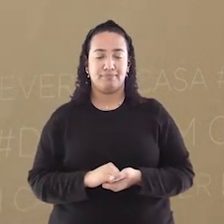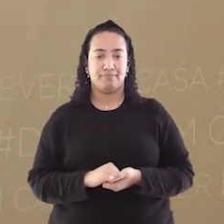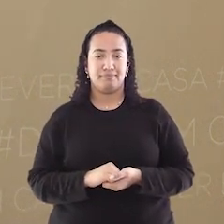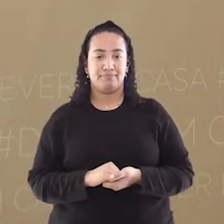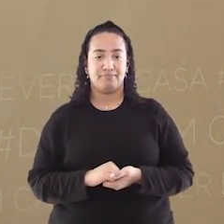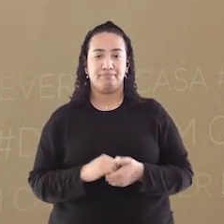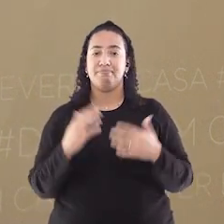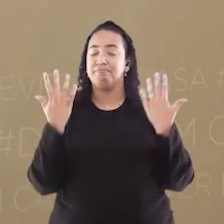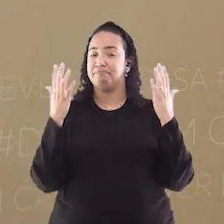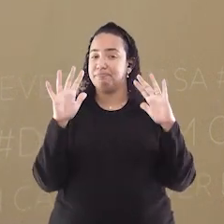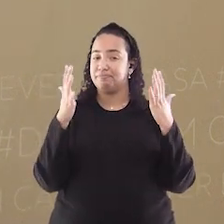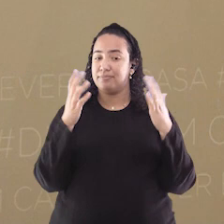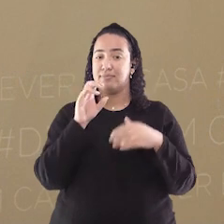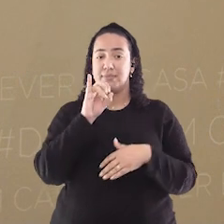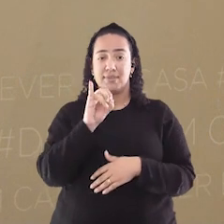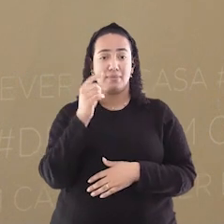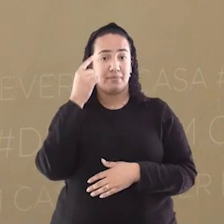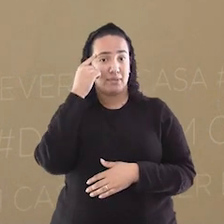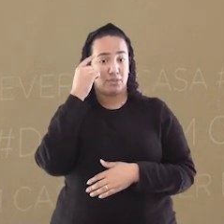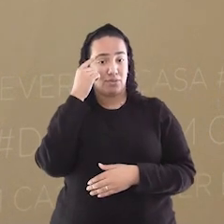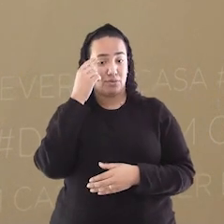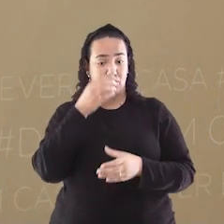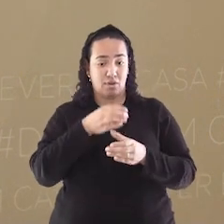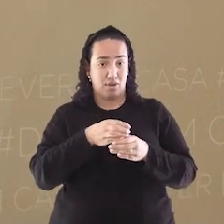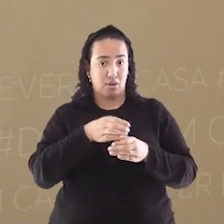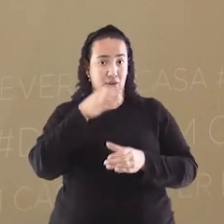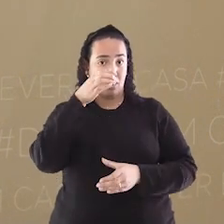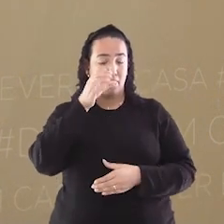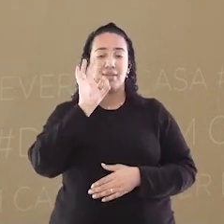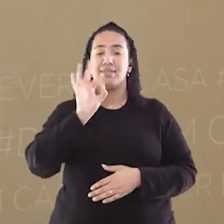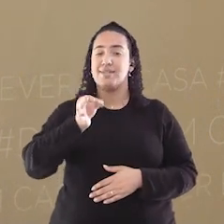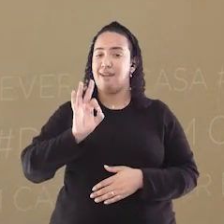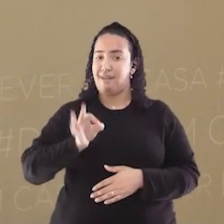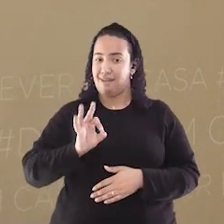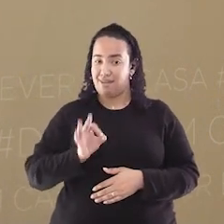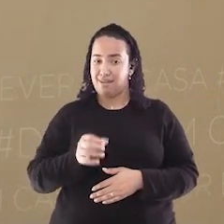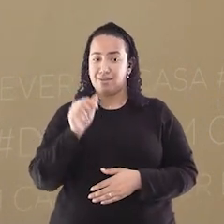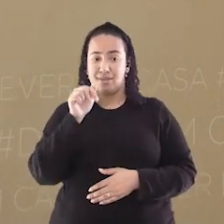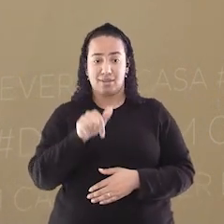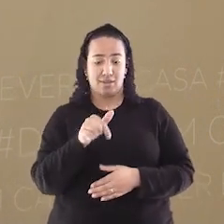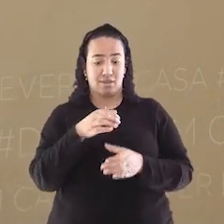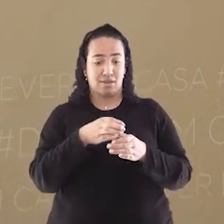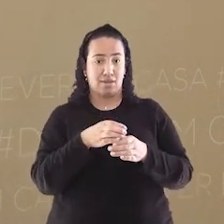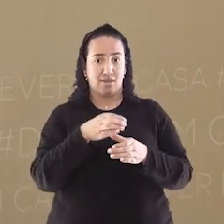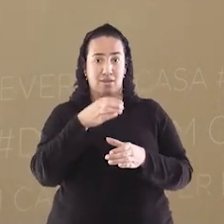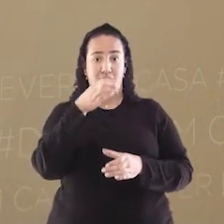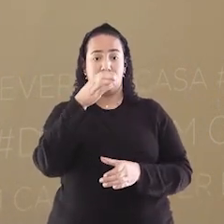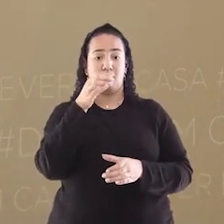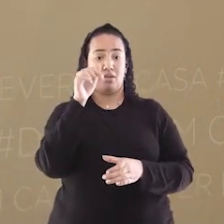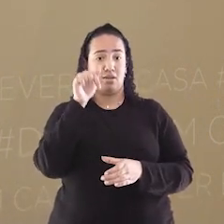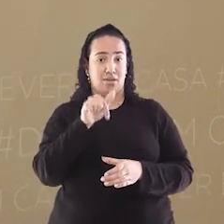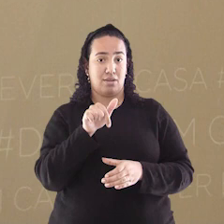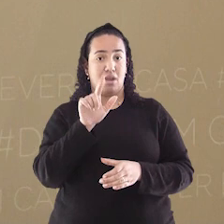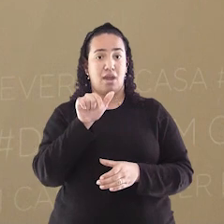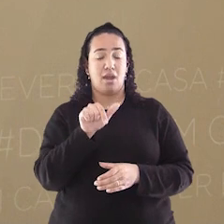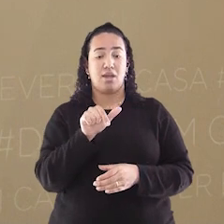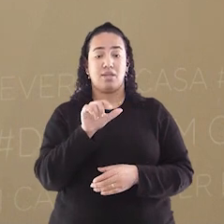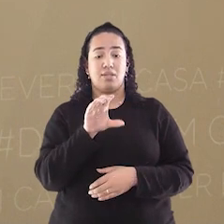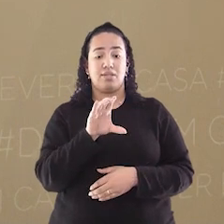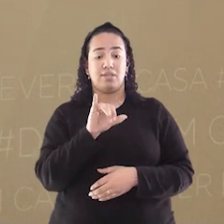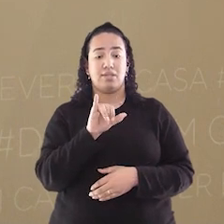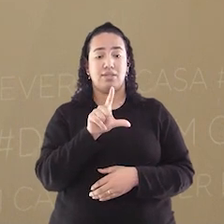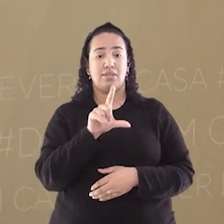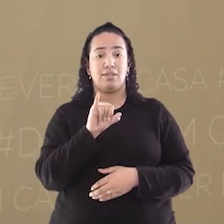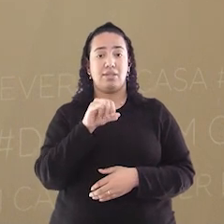Muito bem, se você pensou no cilindro. Isso mesmo, essa lata tem o formato de um cilindro.